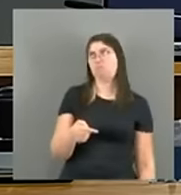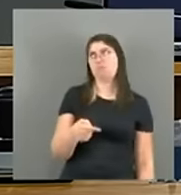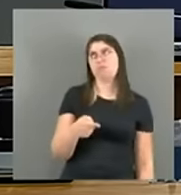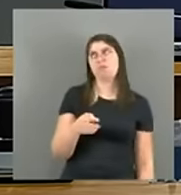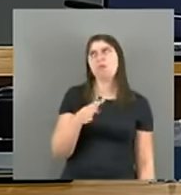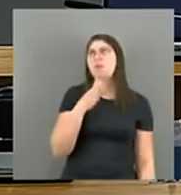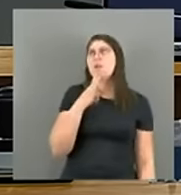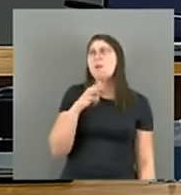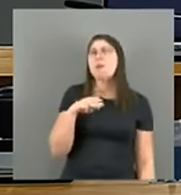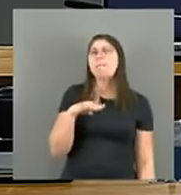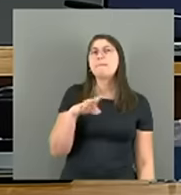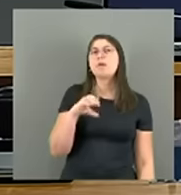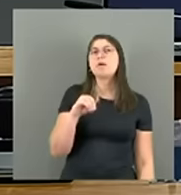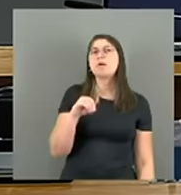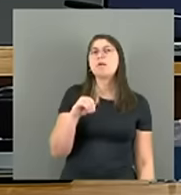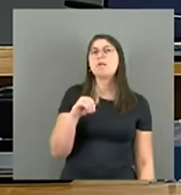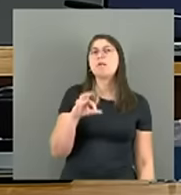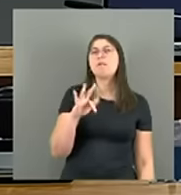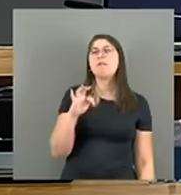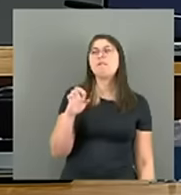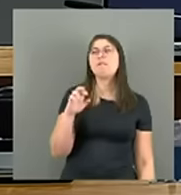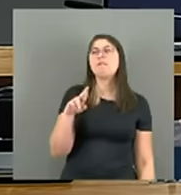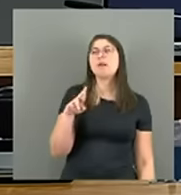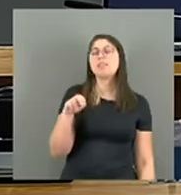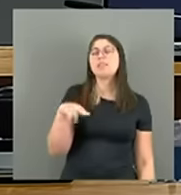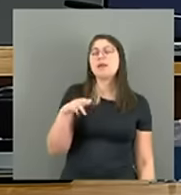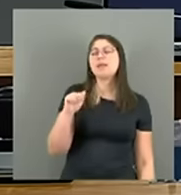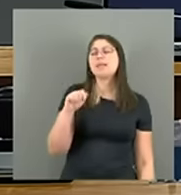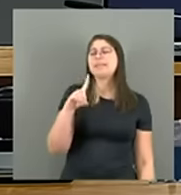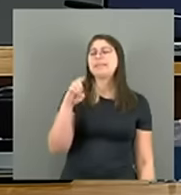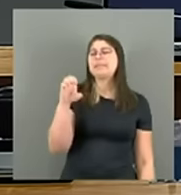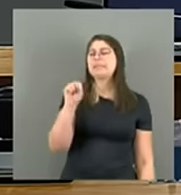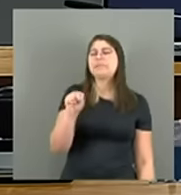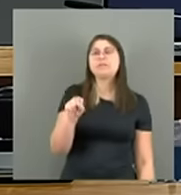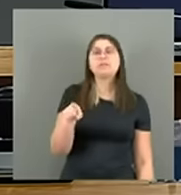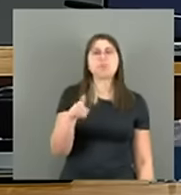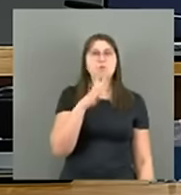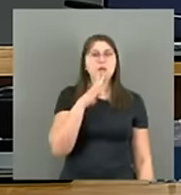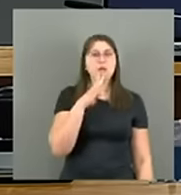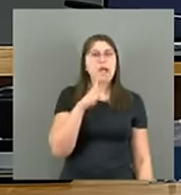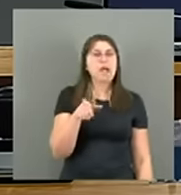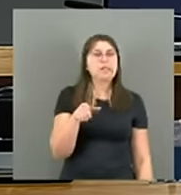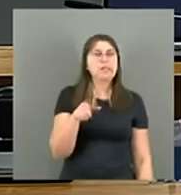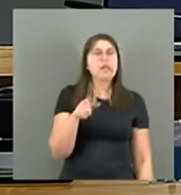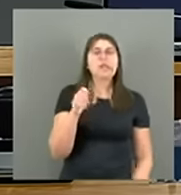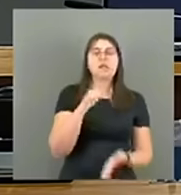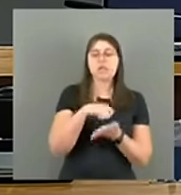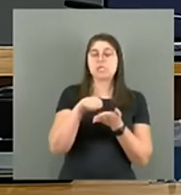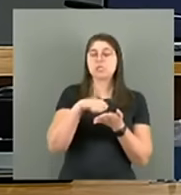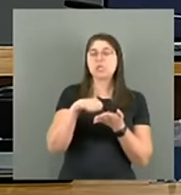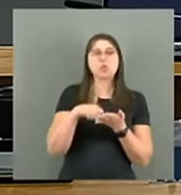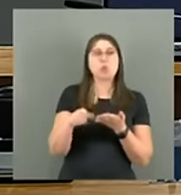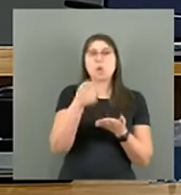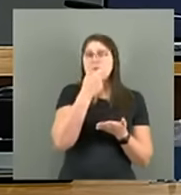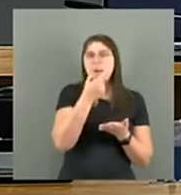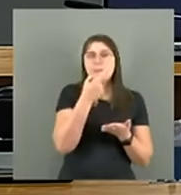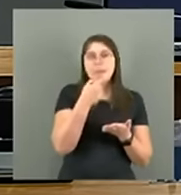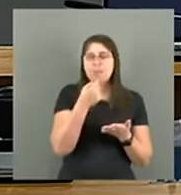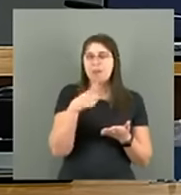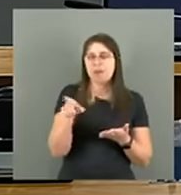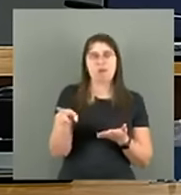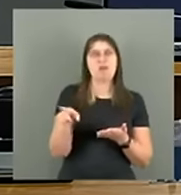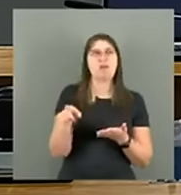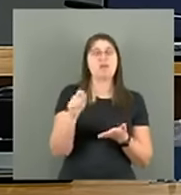jogou onde? Eu falei, não, jogou no América. O Milor Fernandes, o grande escritor, humorista, tudo que ele foi na vida,